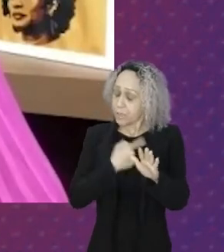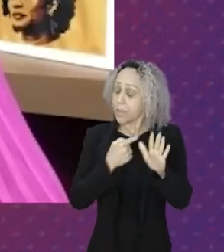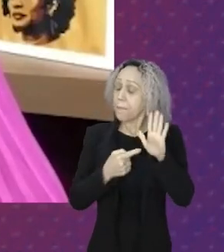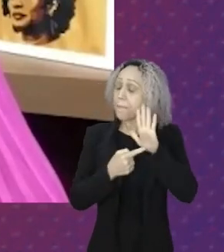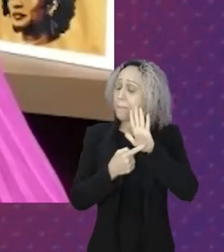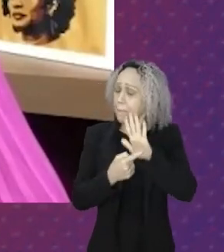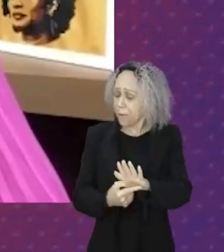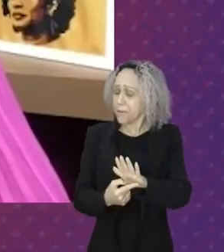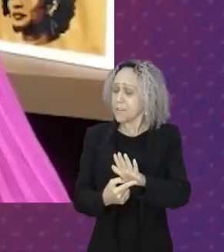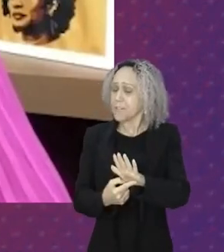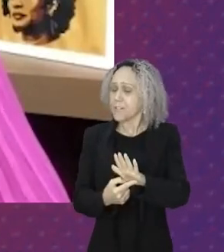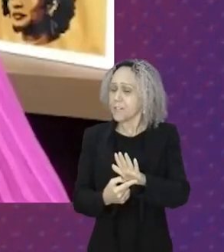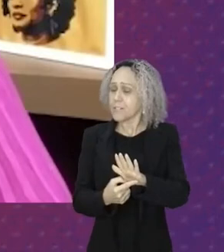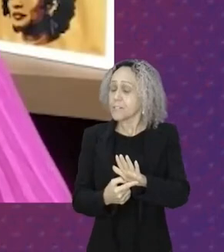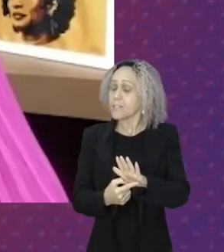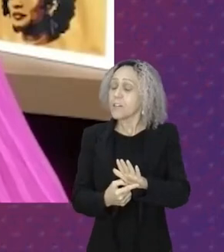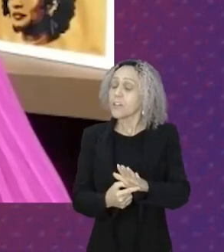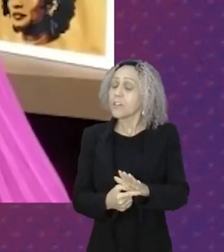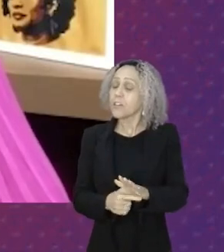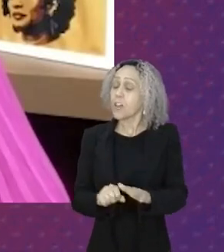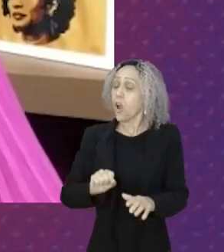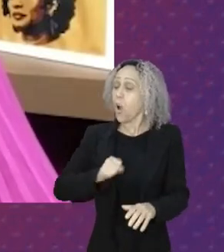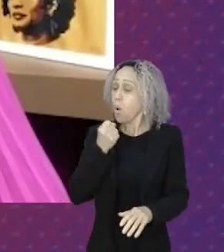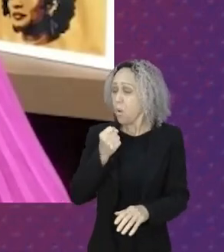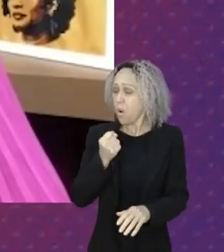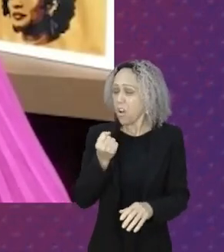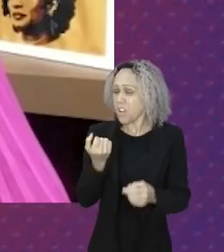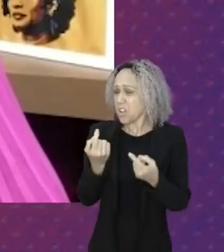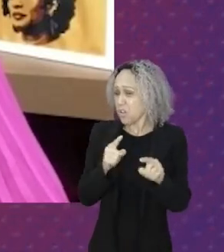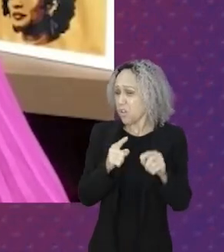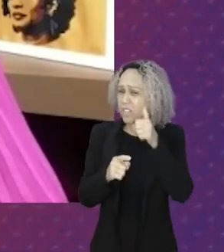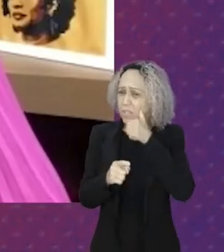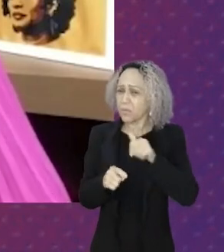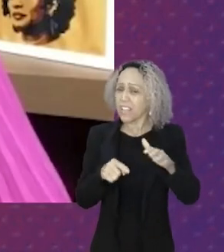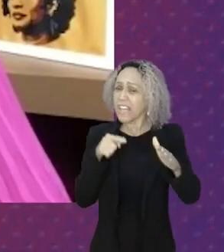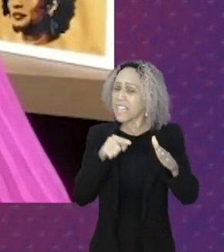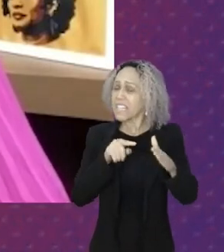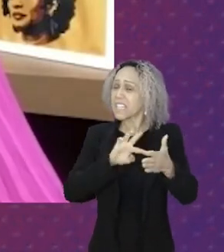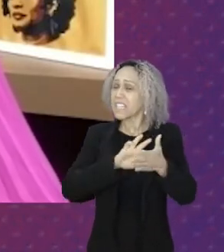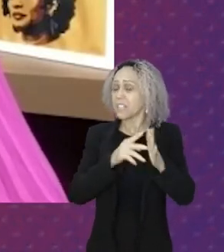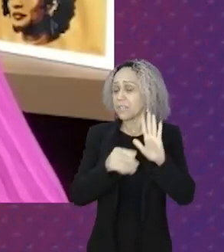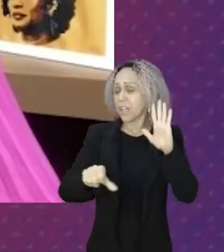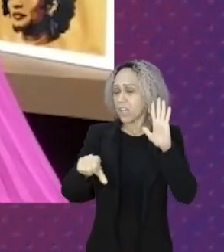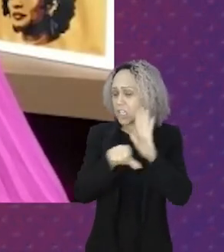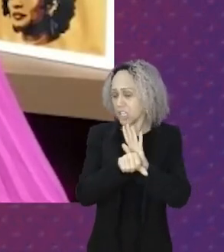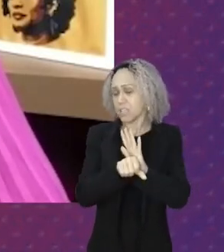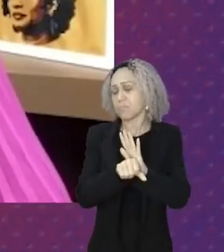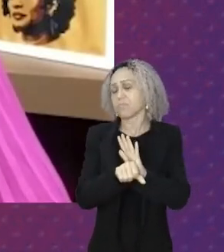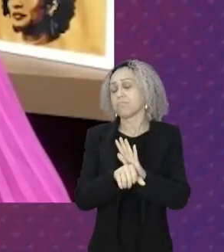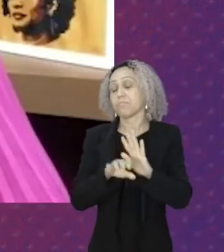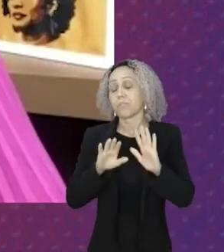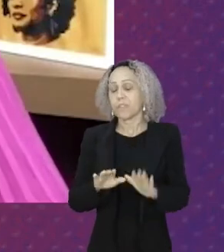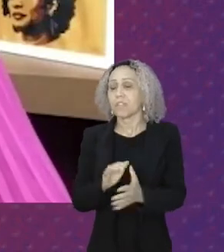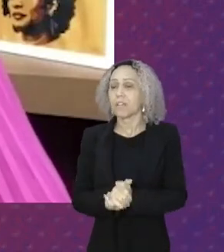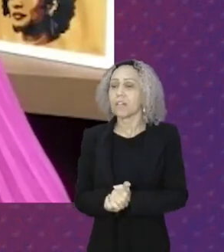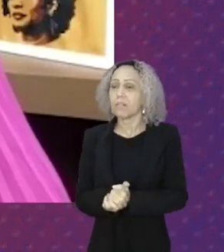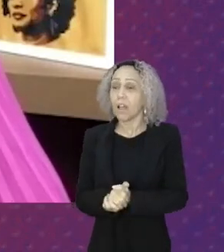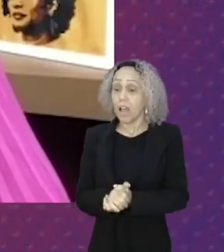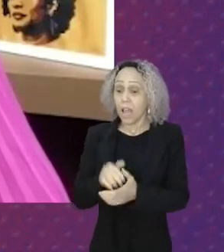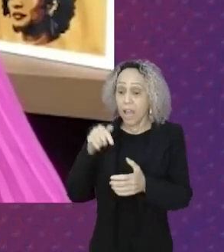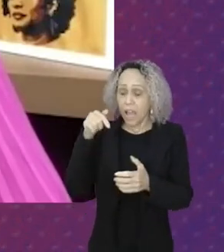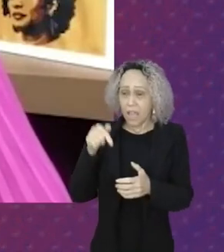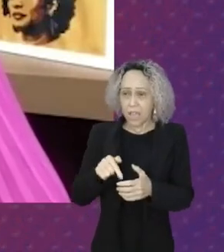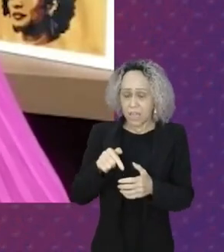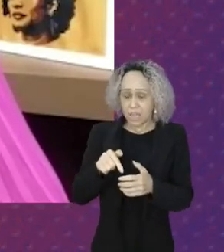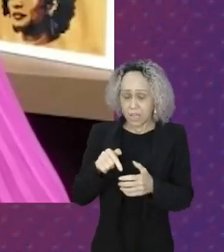nas câmaras legislativas. Nós vamos aprovar aqui na Assembleia do Rio Grande do Norte, a governadora já disse que vai sancionar, o Ministério das Mulheres